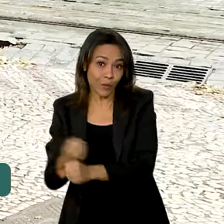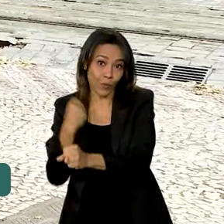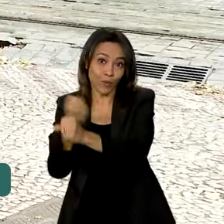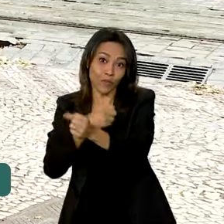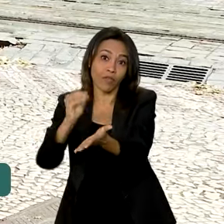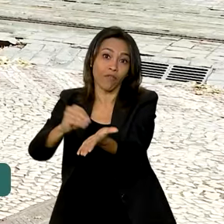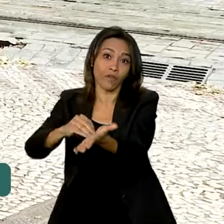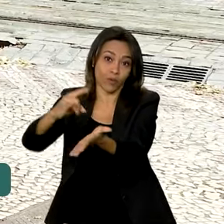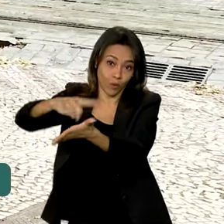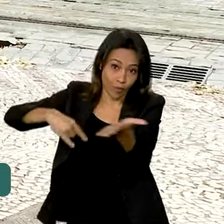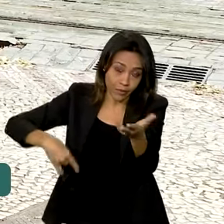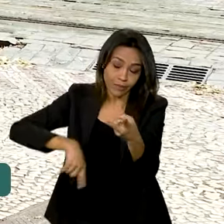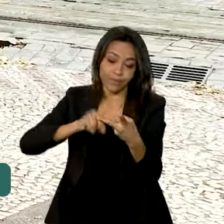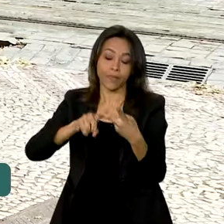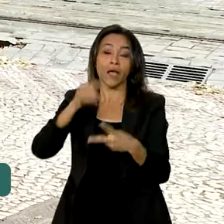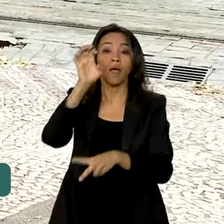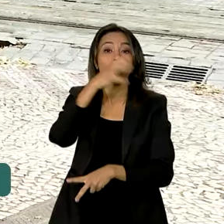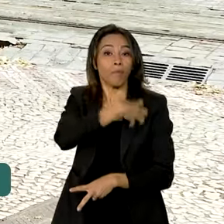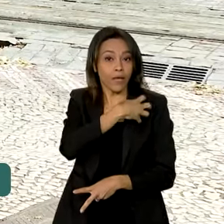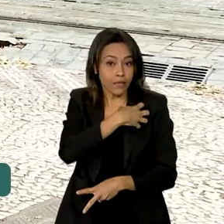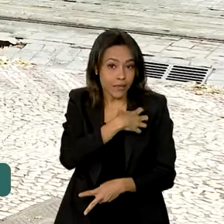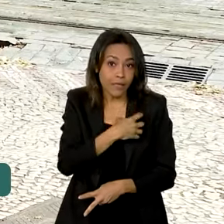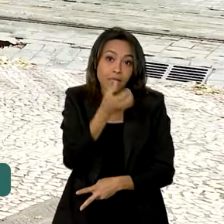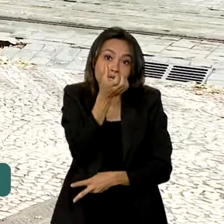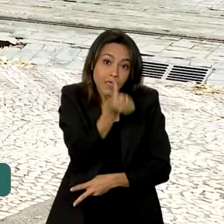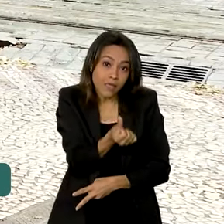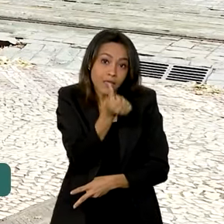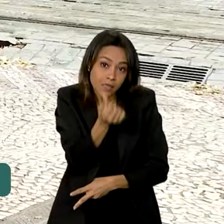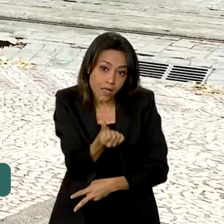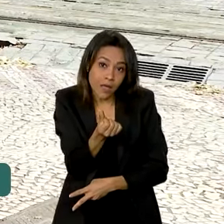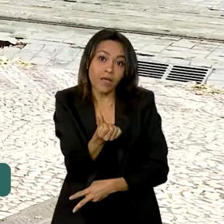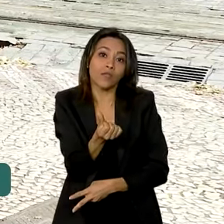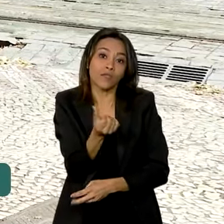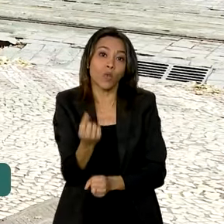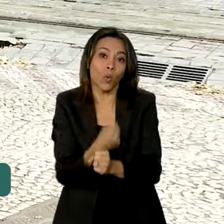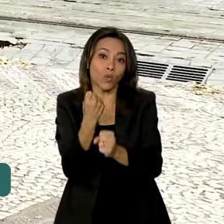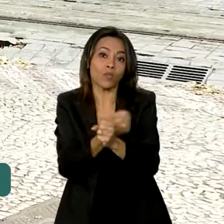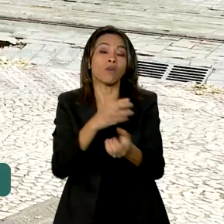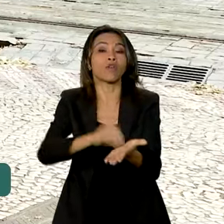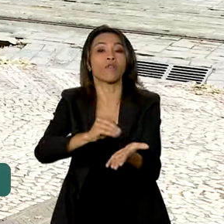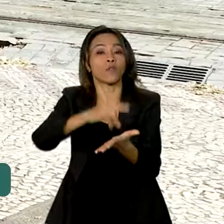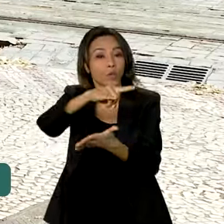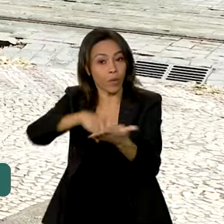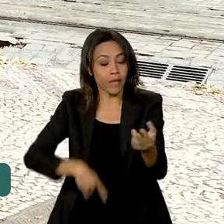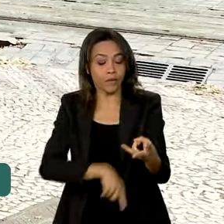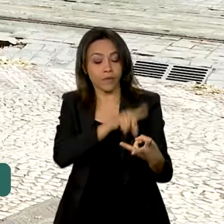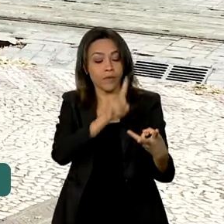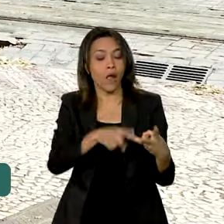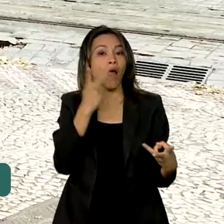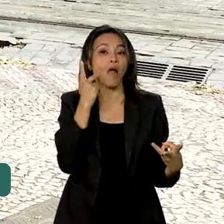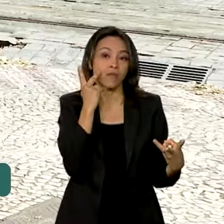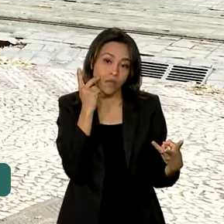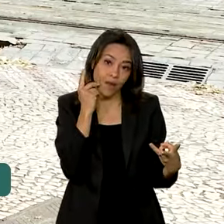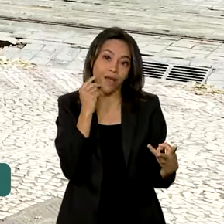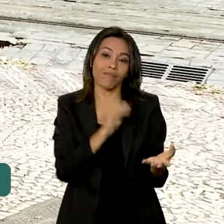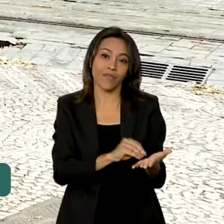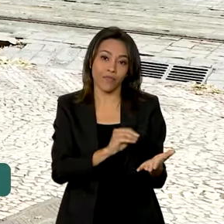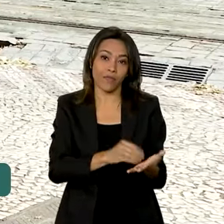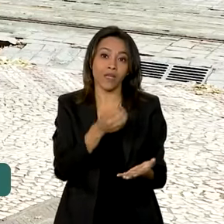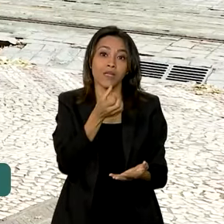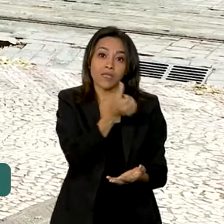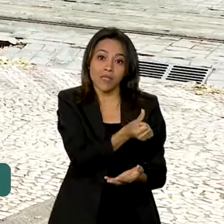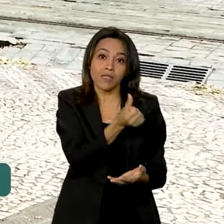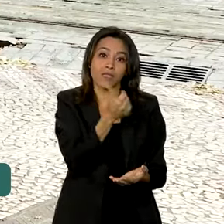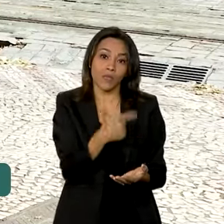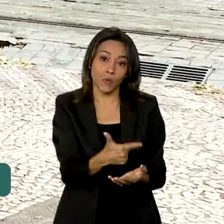pendência de documentação, Bahia, 66 obras com pendência de documentação e Ceará, 62 obras